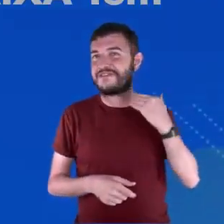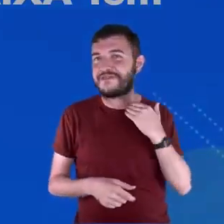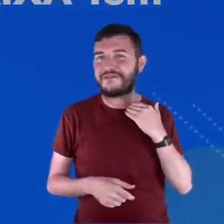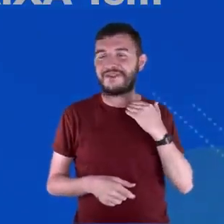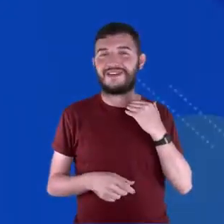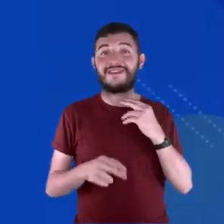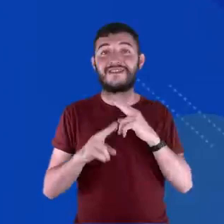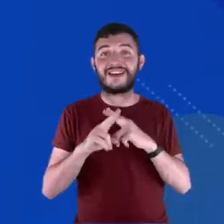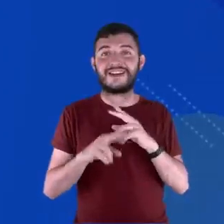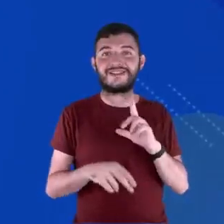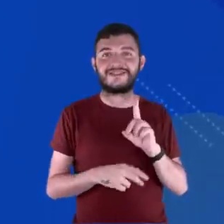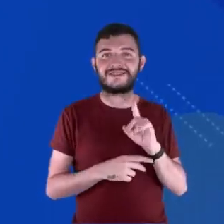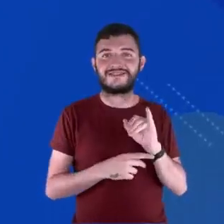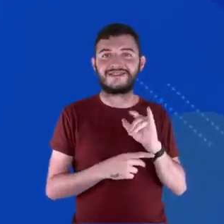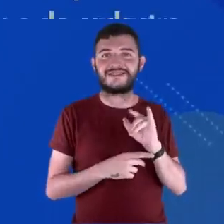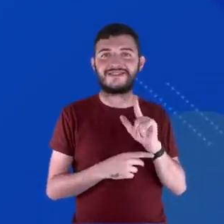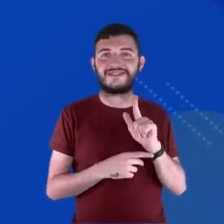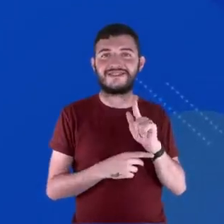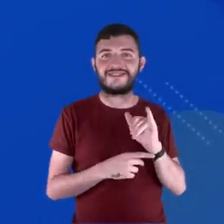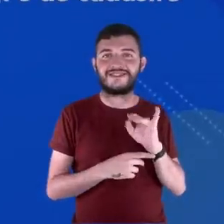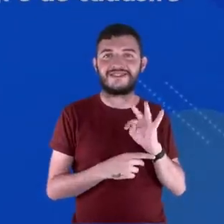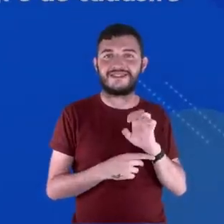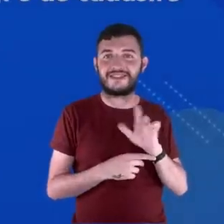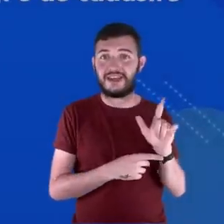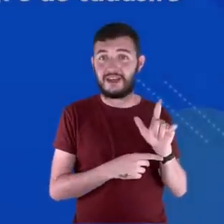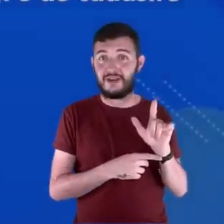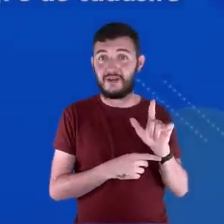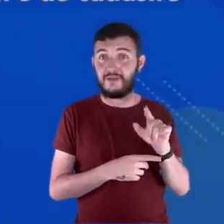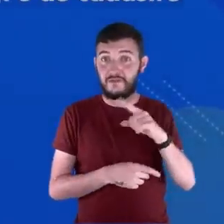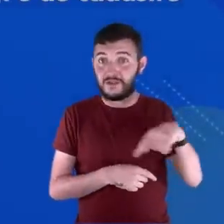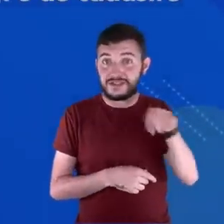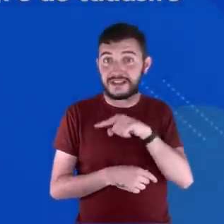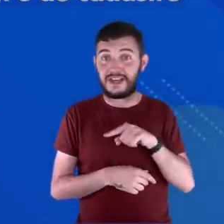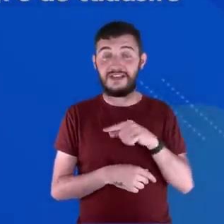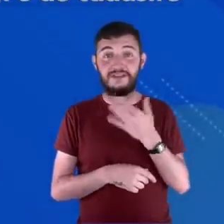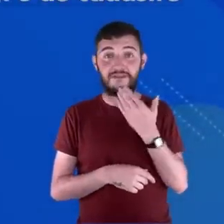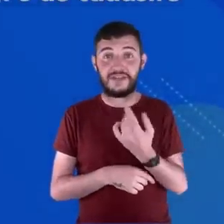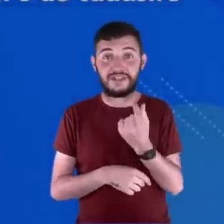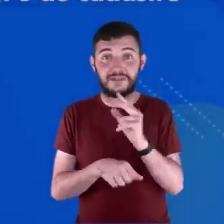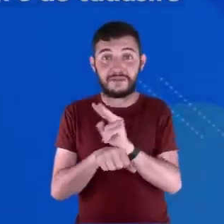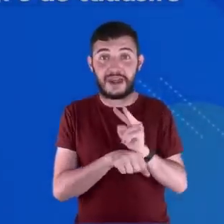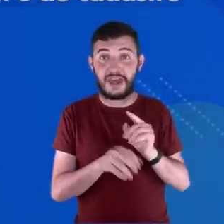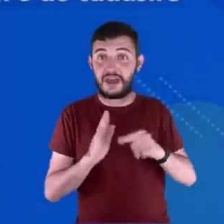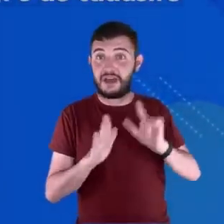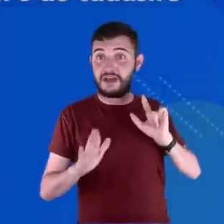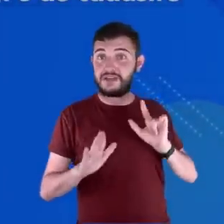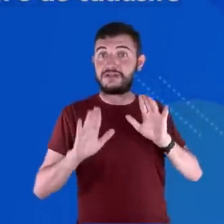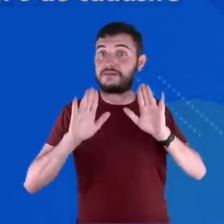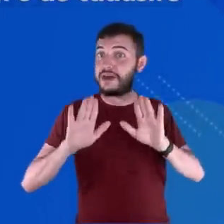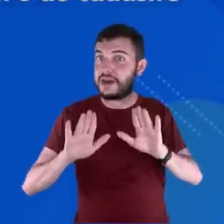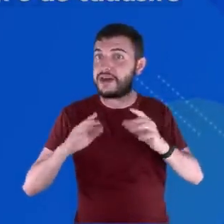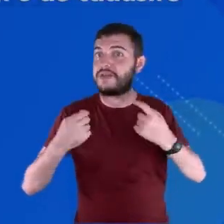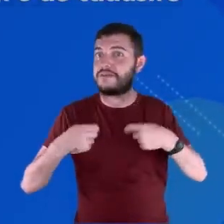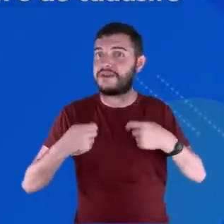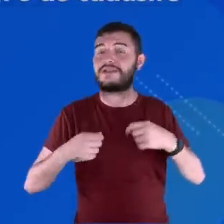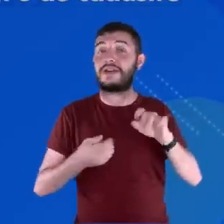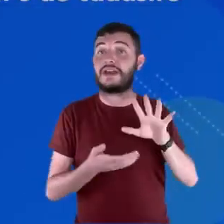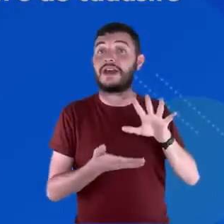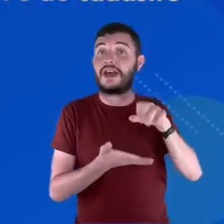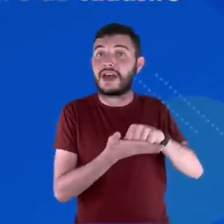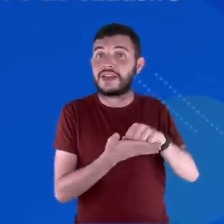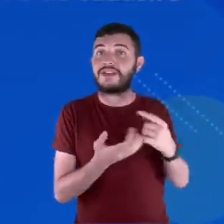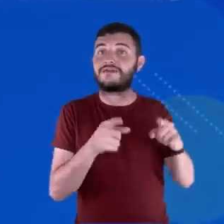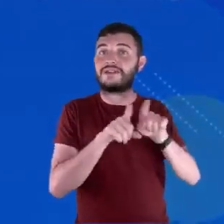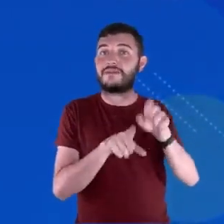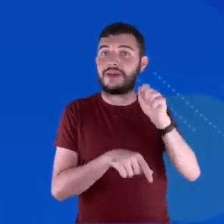digital da caixa mas antes de pedir o seu empréstimo você precisa atualizar seu caixa tem e depois